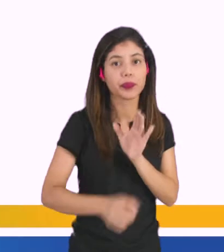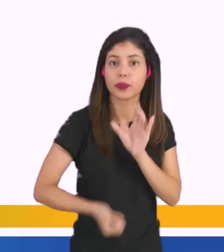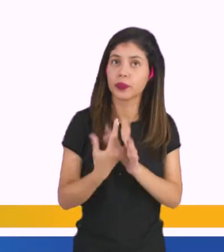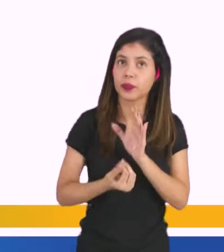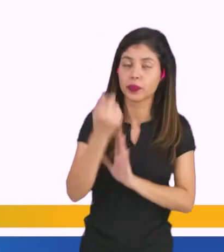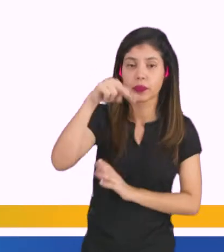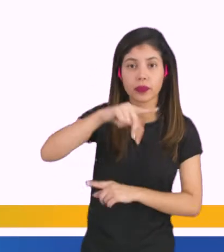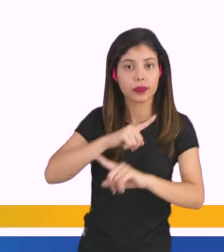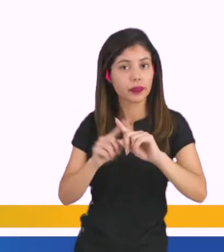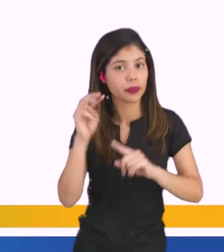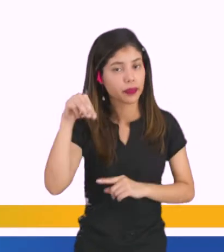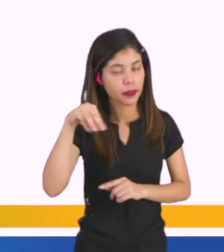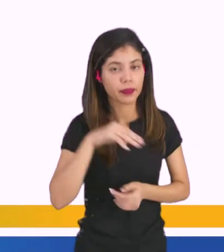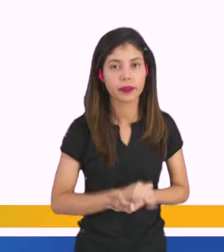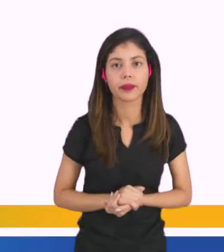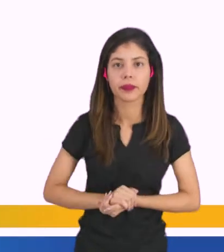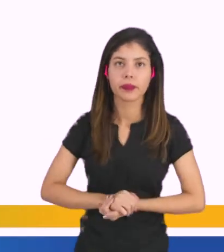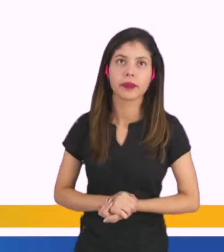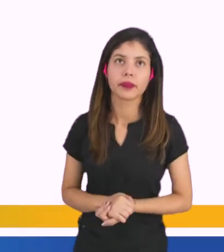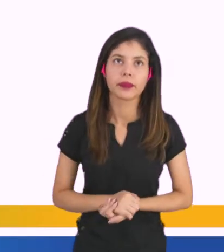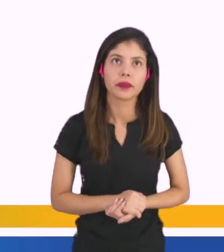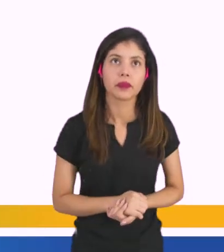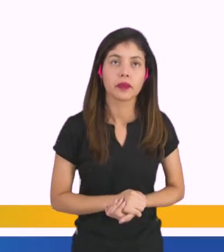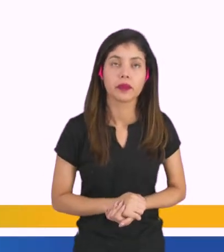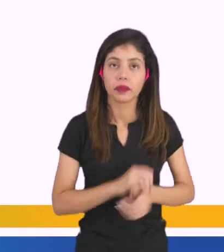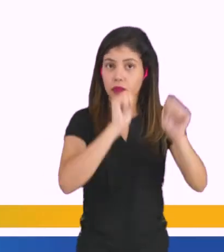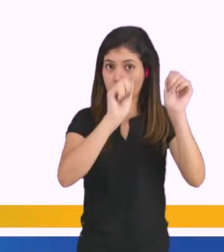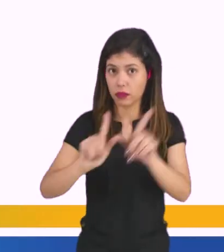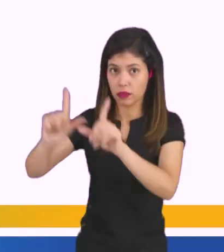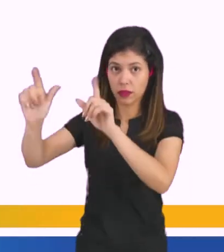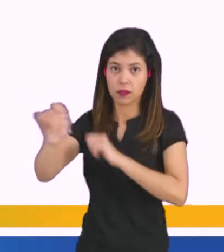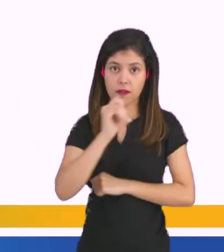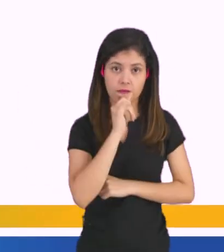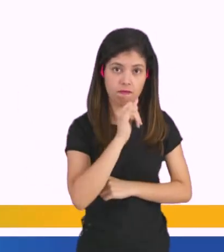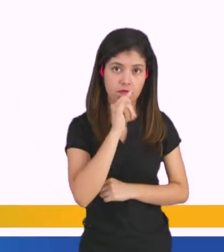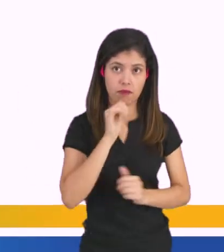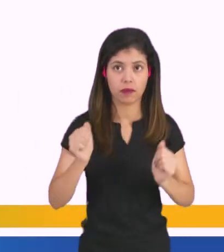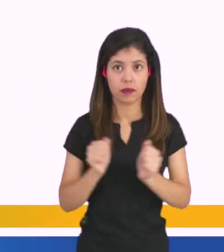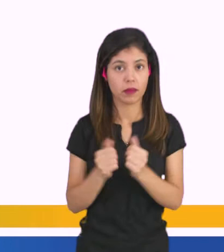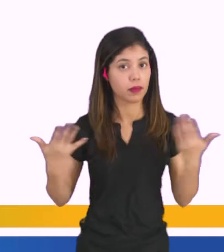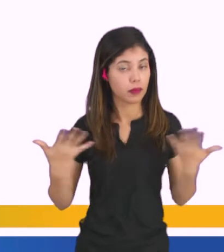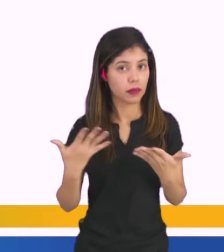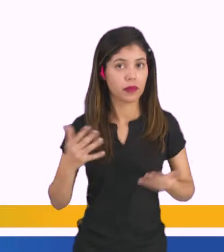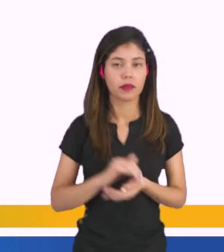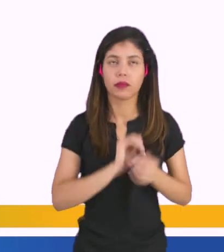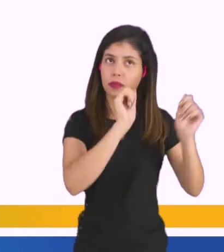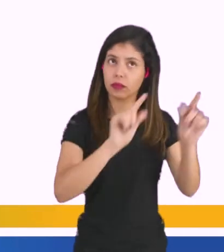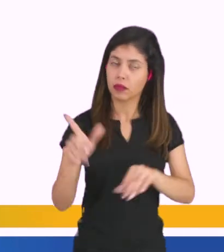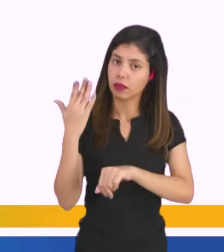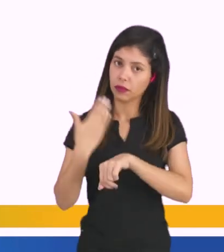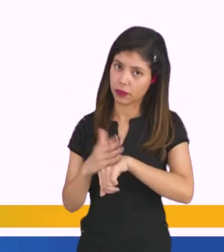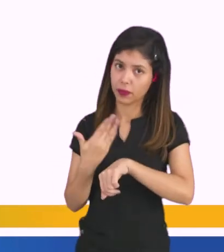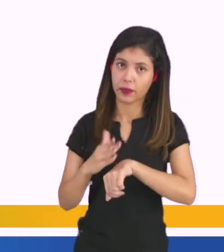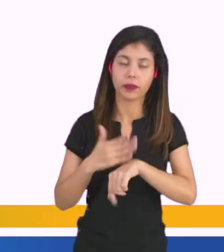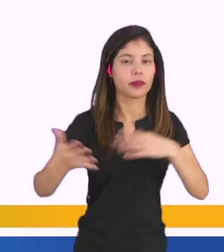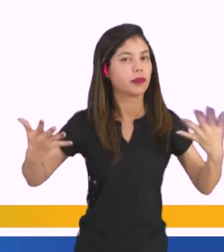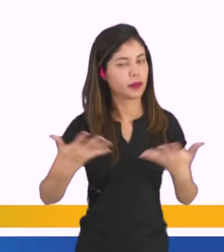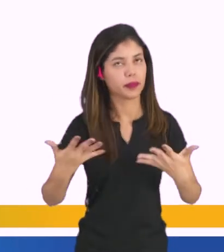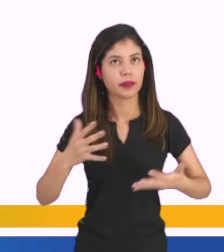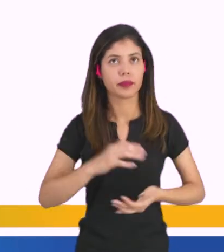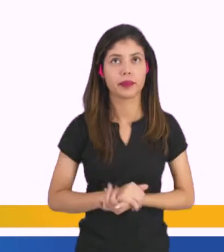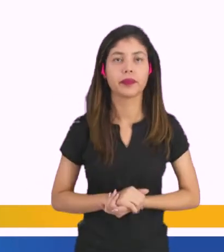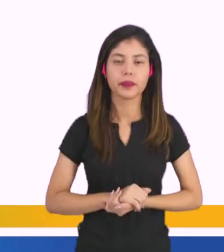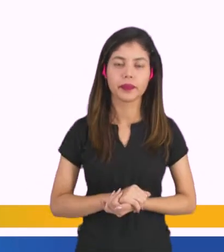de n vezes m. Então, acompanhe comigo o exemplo para nós colocarmos esse conceito na